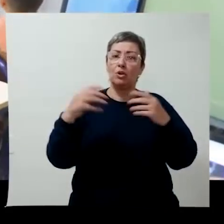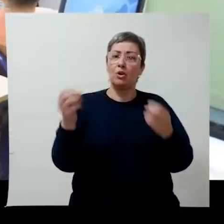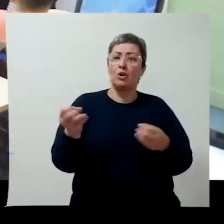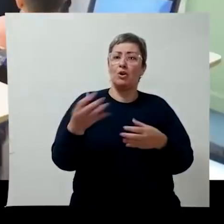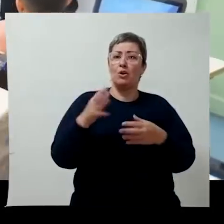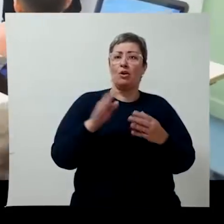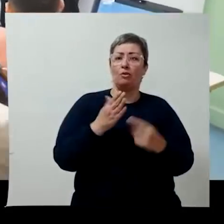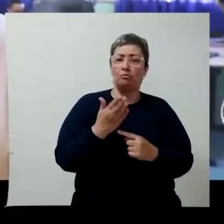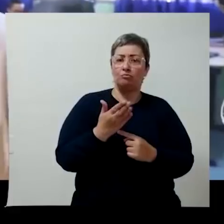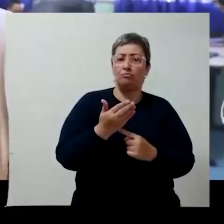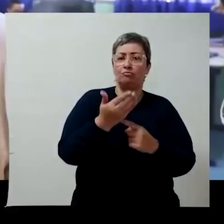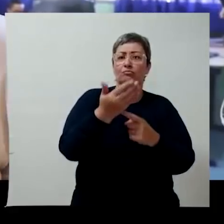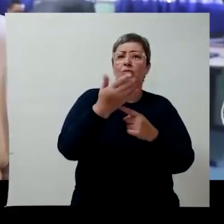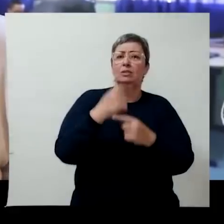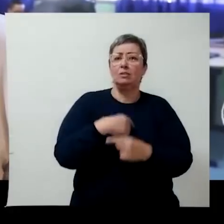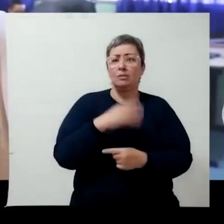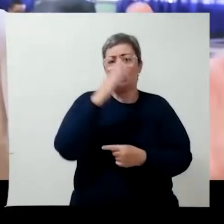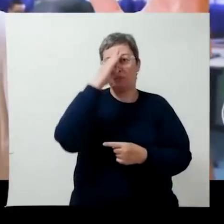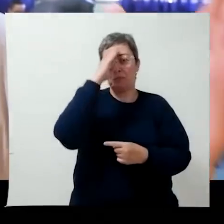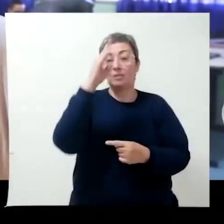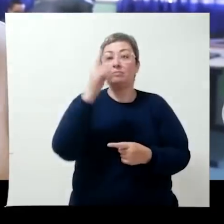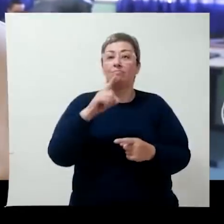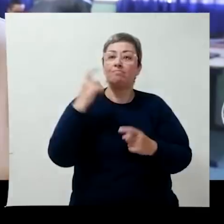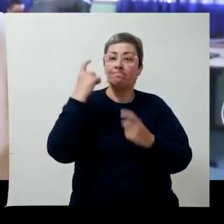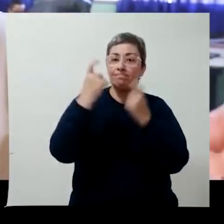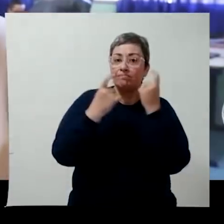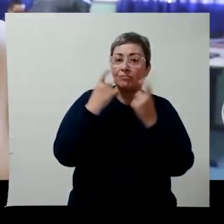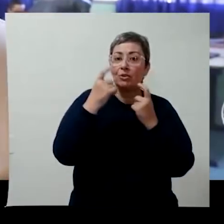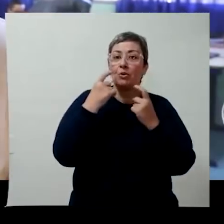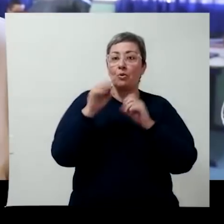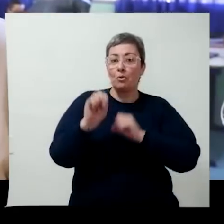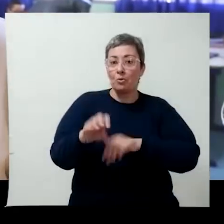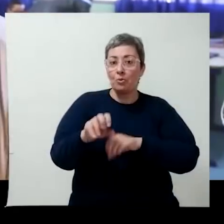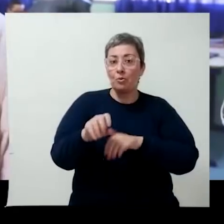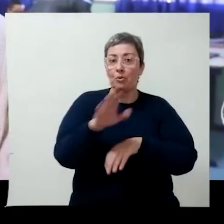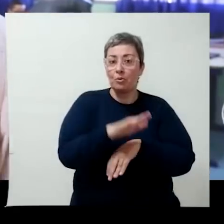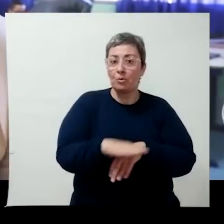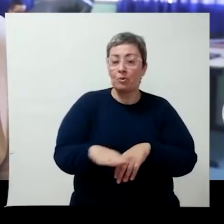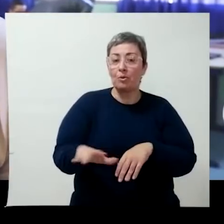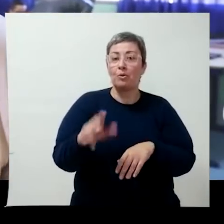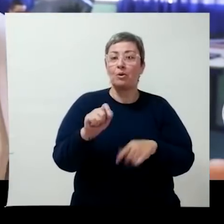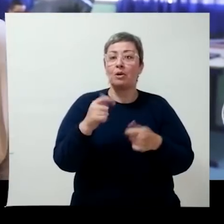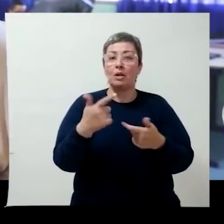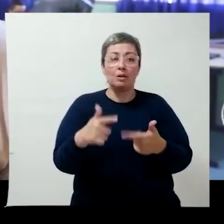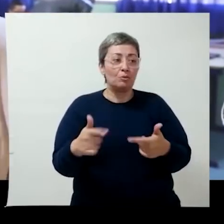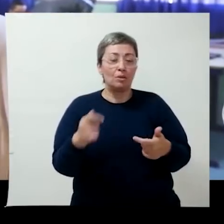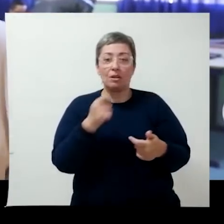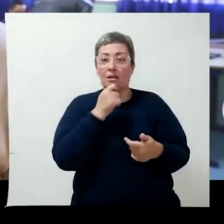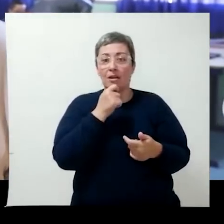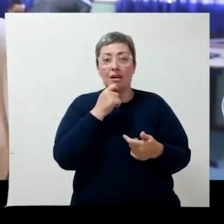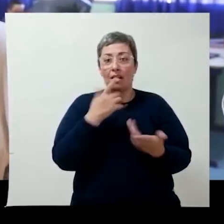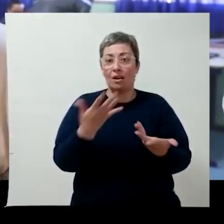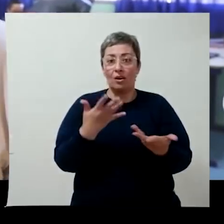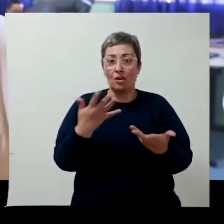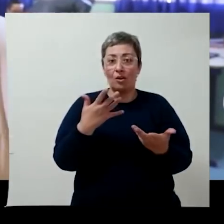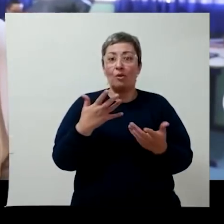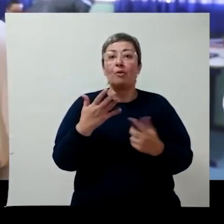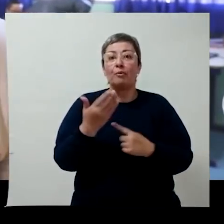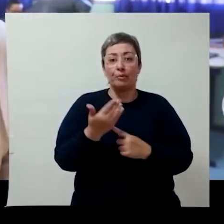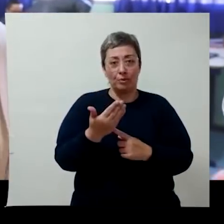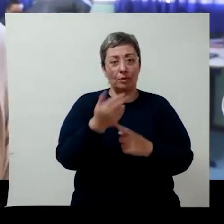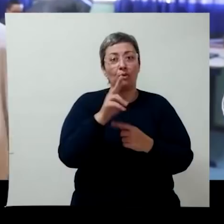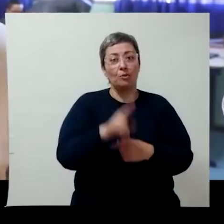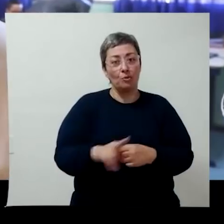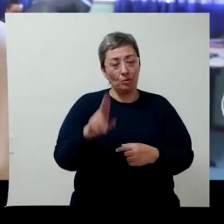muito mais tecnológica e principalmente a gente está preocupado com o ensino das crianças e não tem como pensar em educação hoje